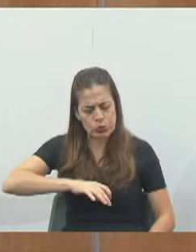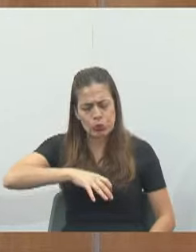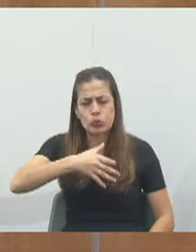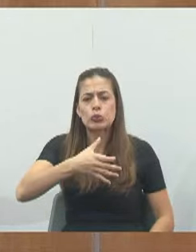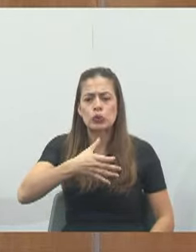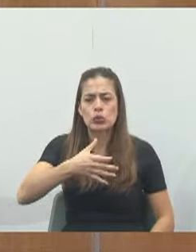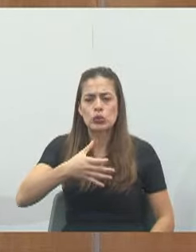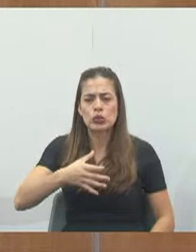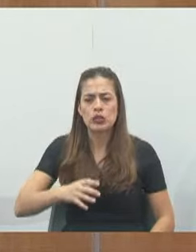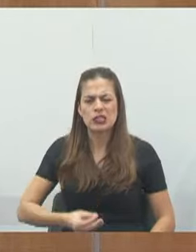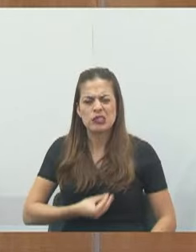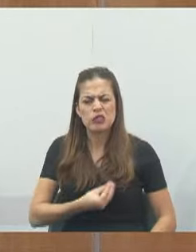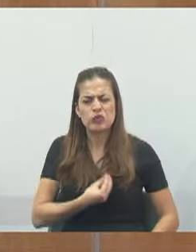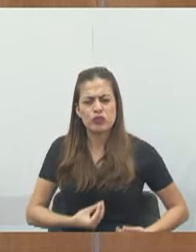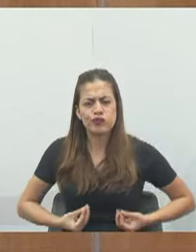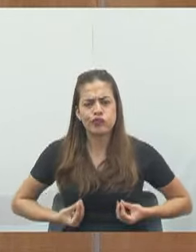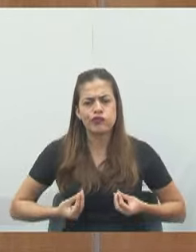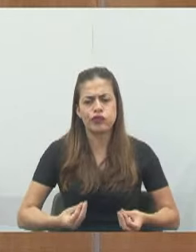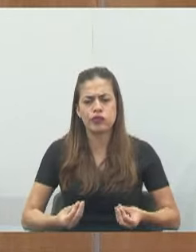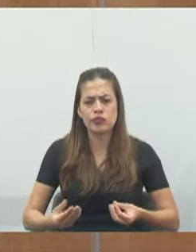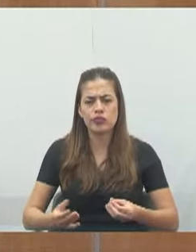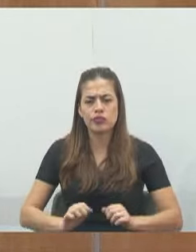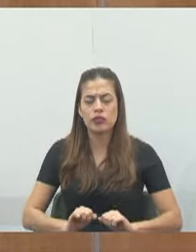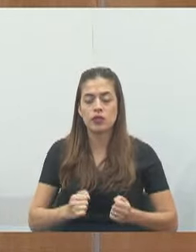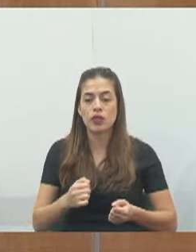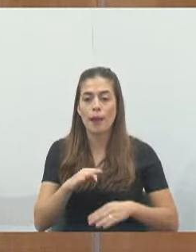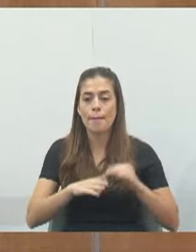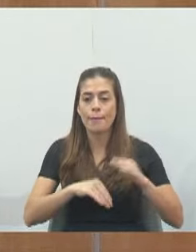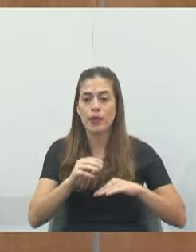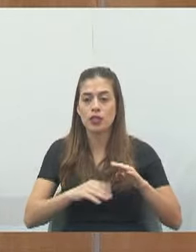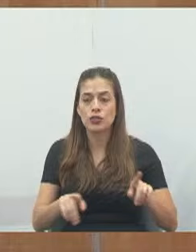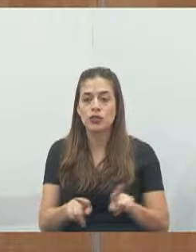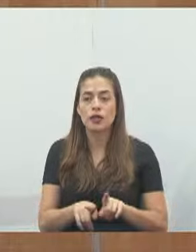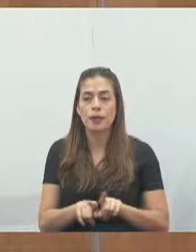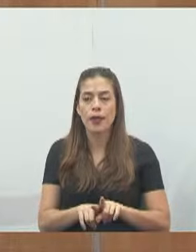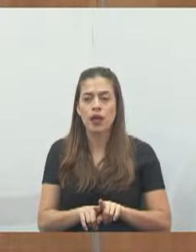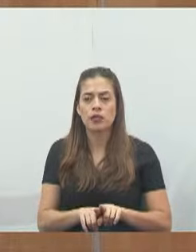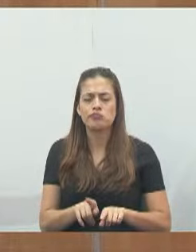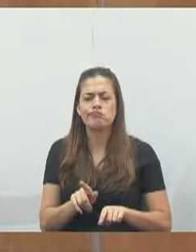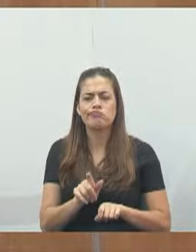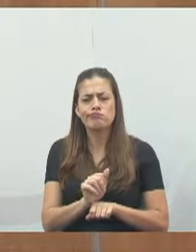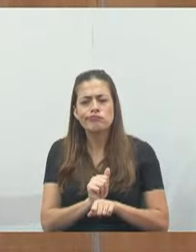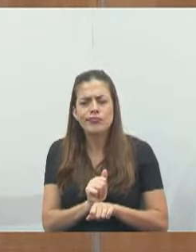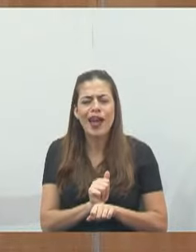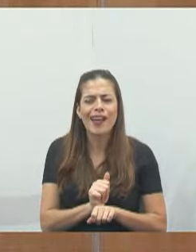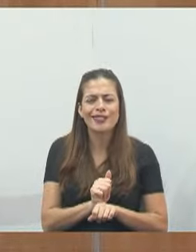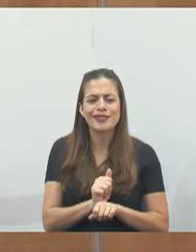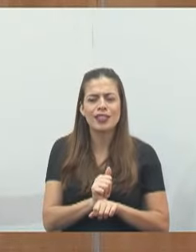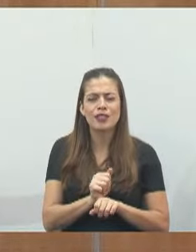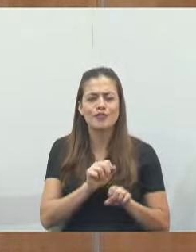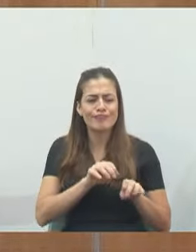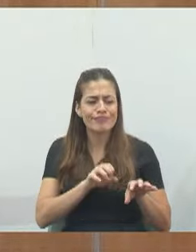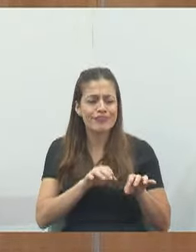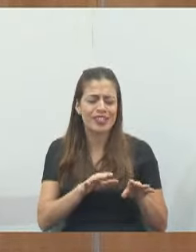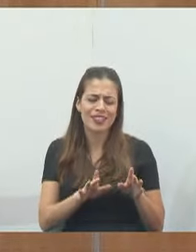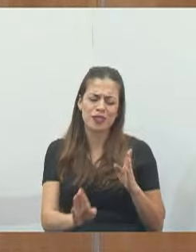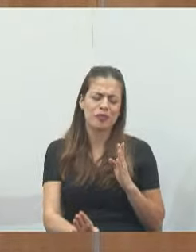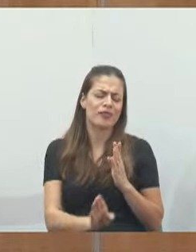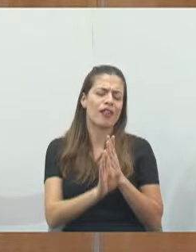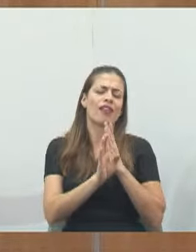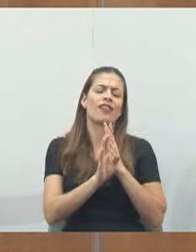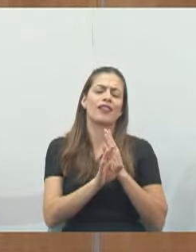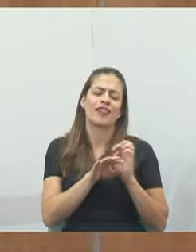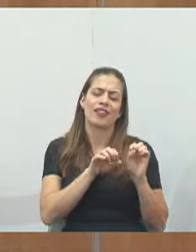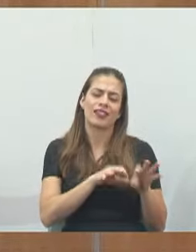a vitalidade de colocar em prática. E a competência docente, né? Me encontrei dando aula. Então,